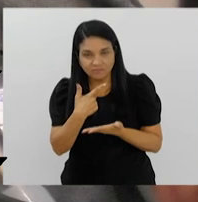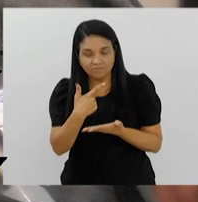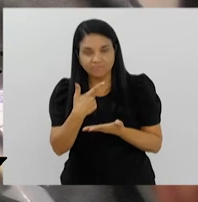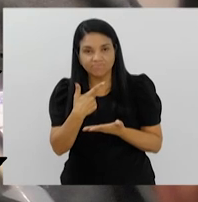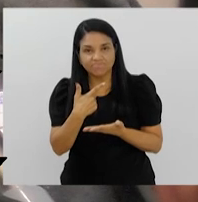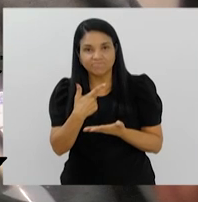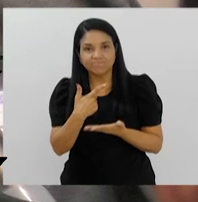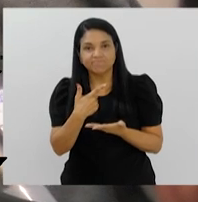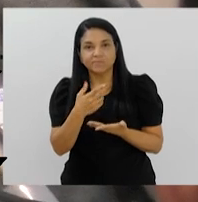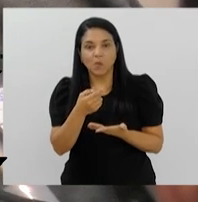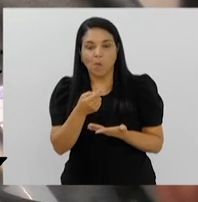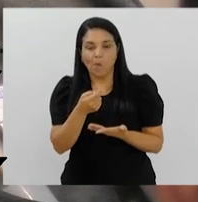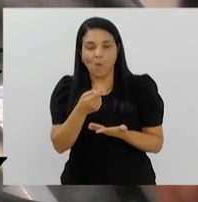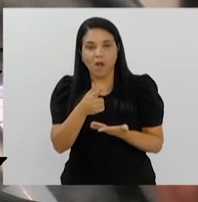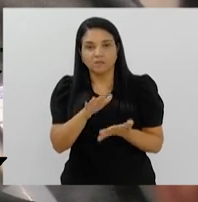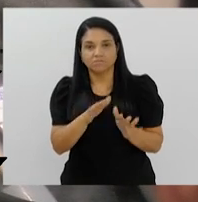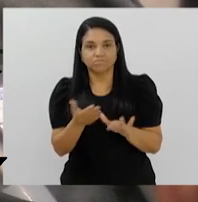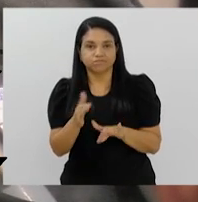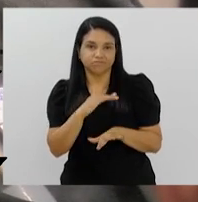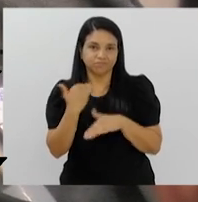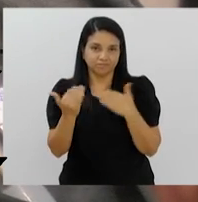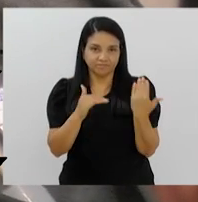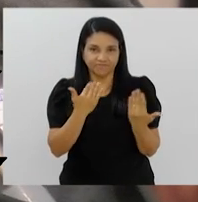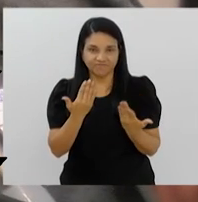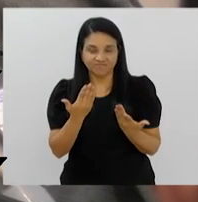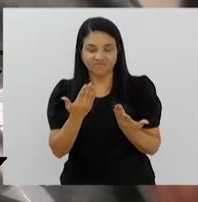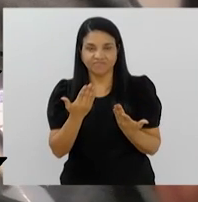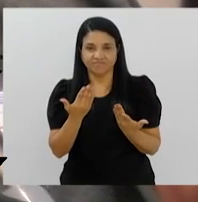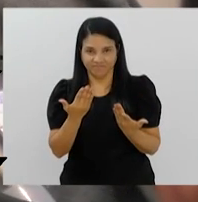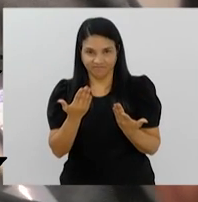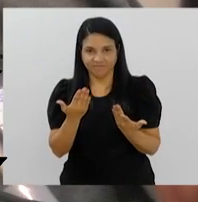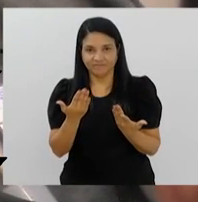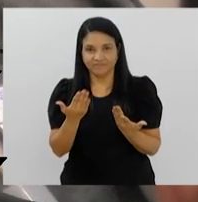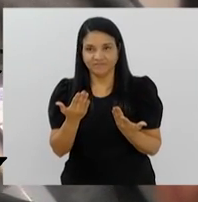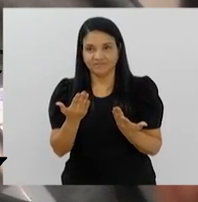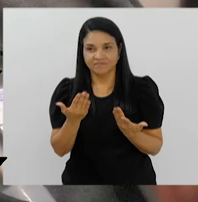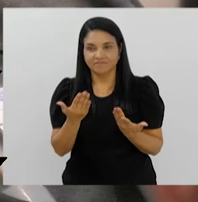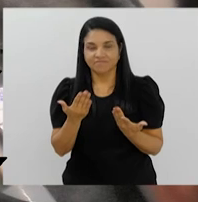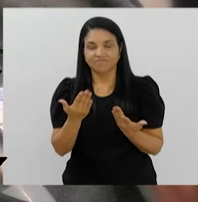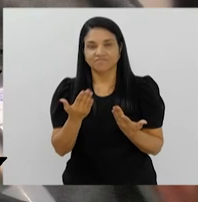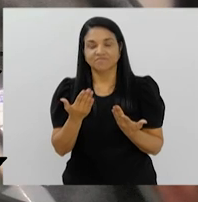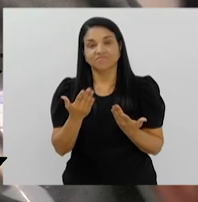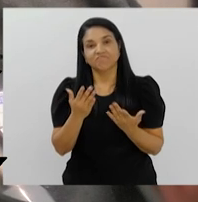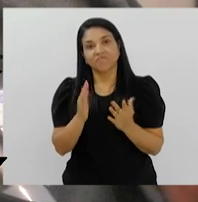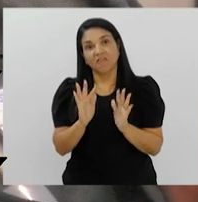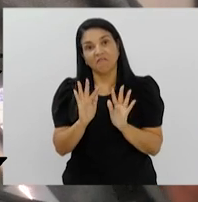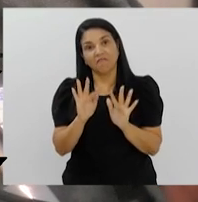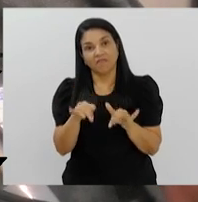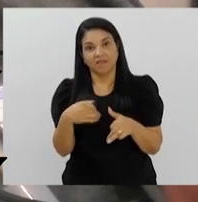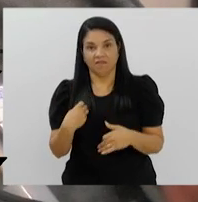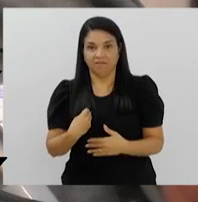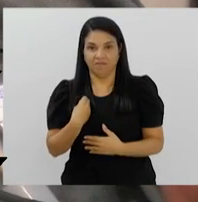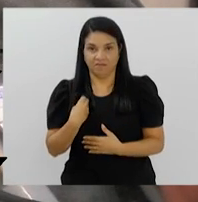da morte é um dia mais perto do fim e